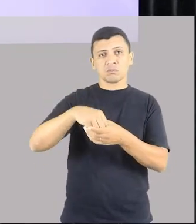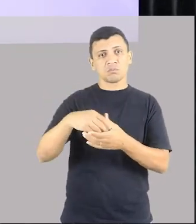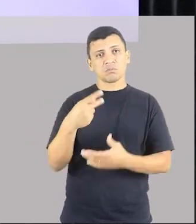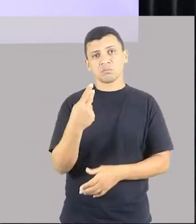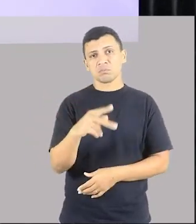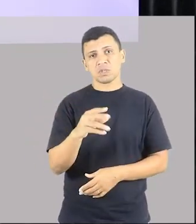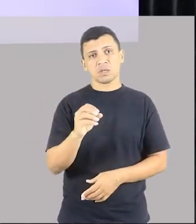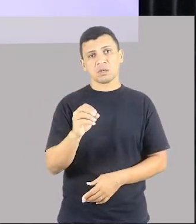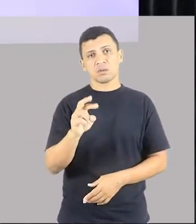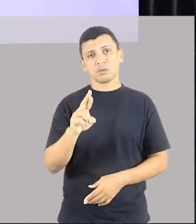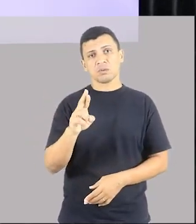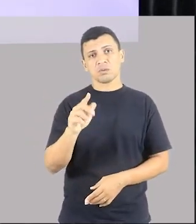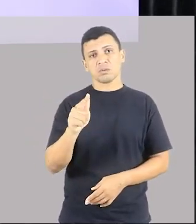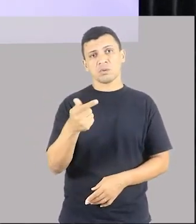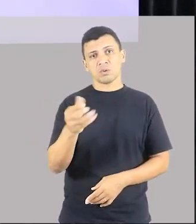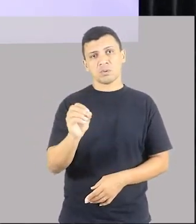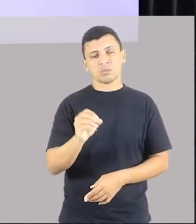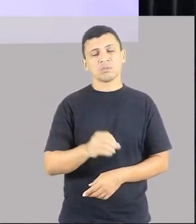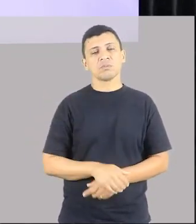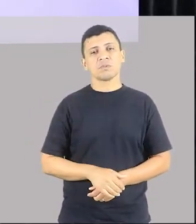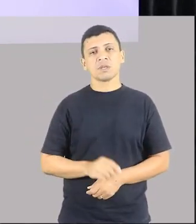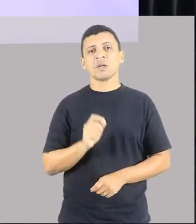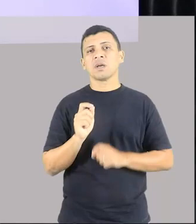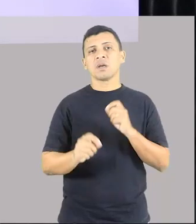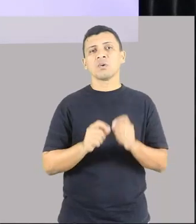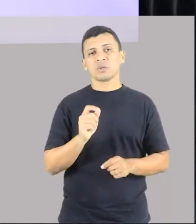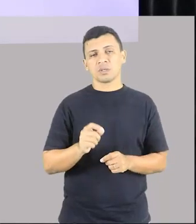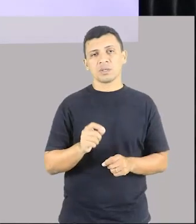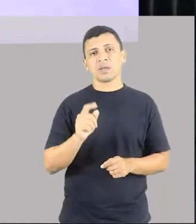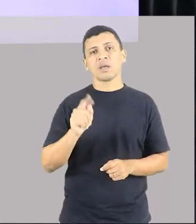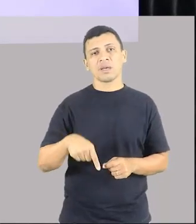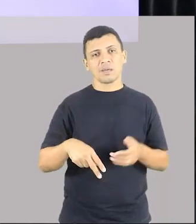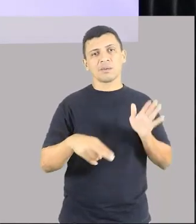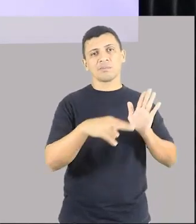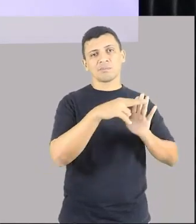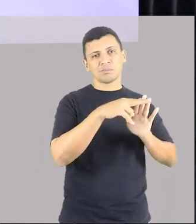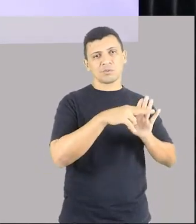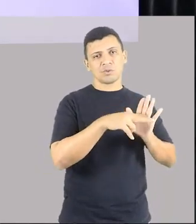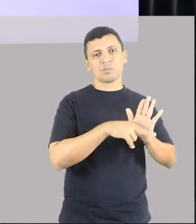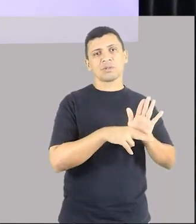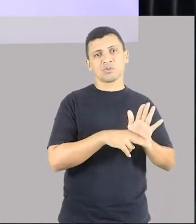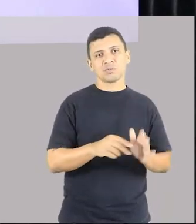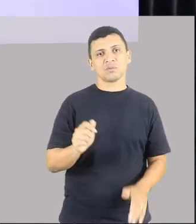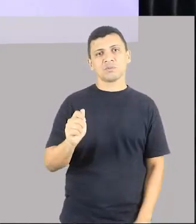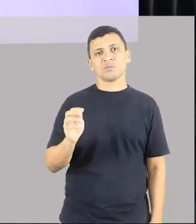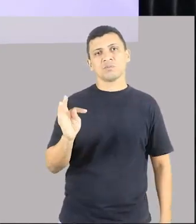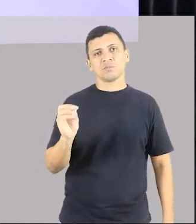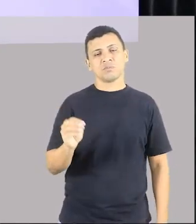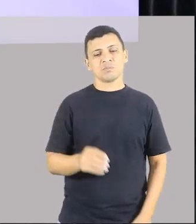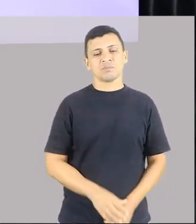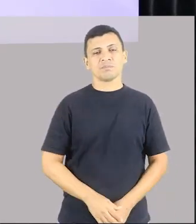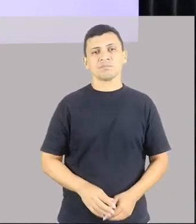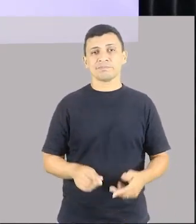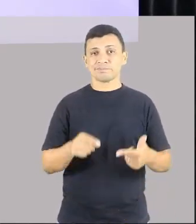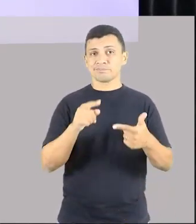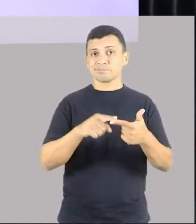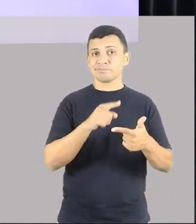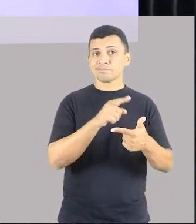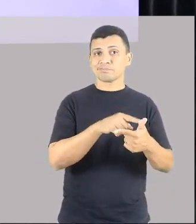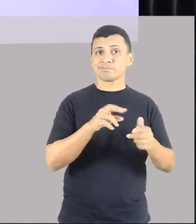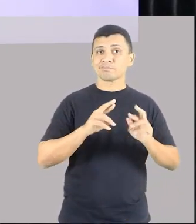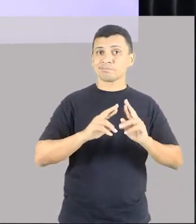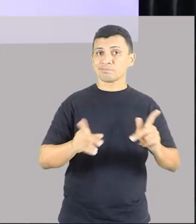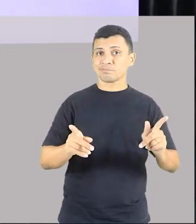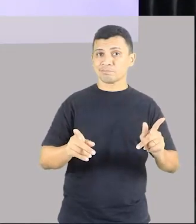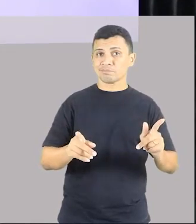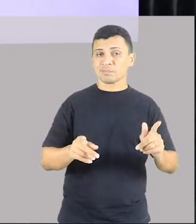órgão. Em todos esses casos, eu estou falando de uma espécie de ato normativo. E aí, vejam só, diferenciando com o negocial. Eu não falo aqui de